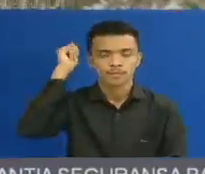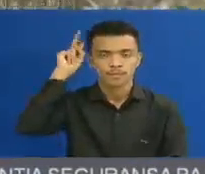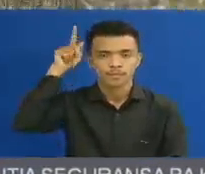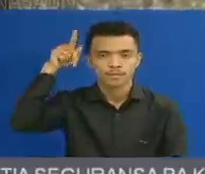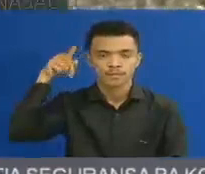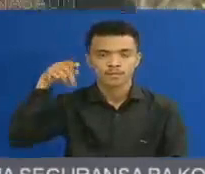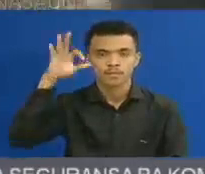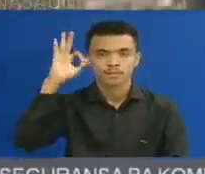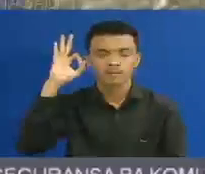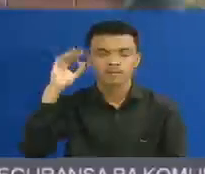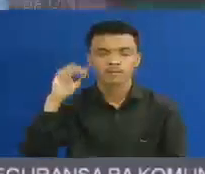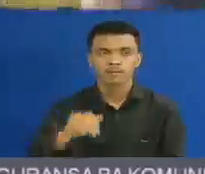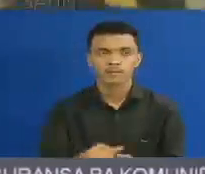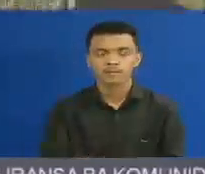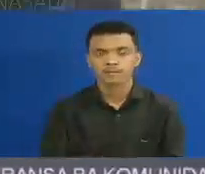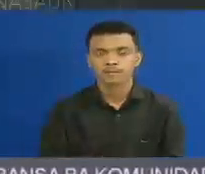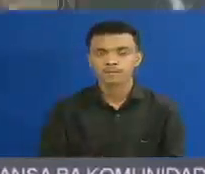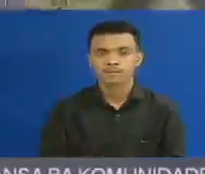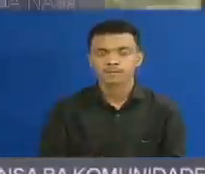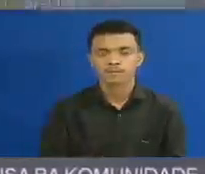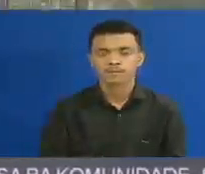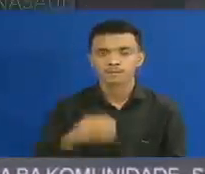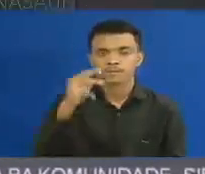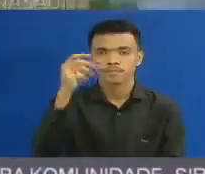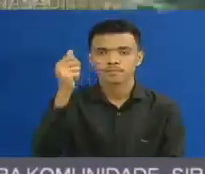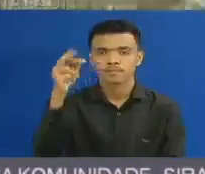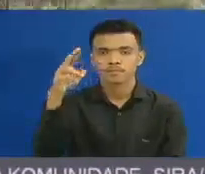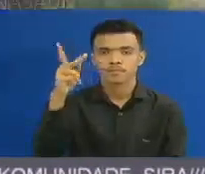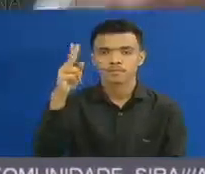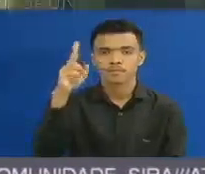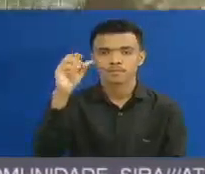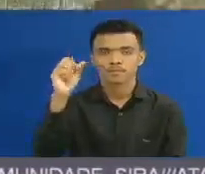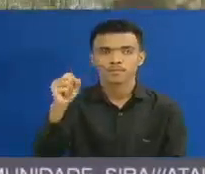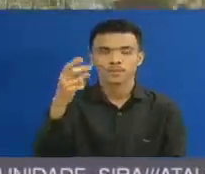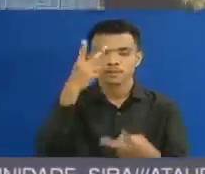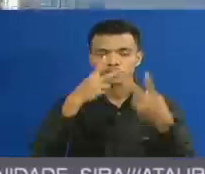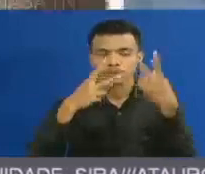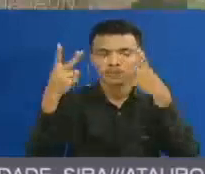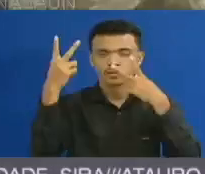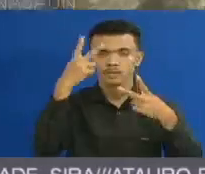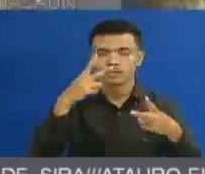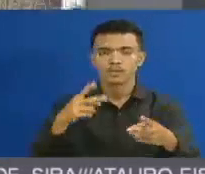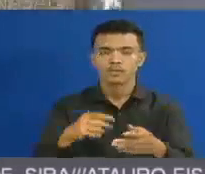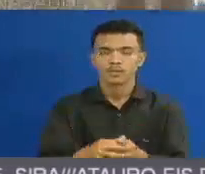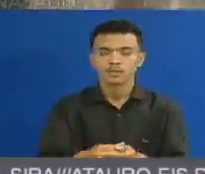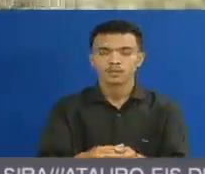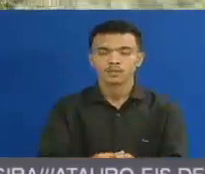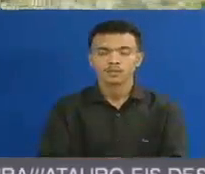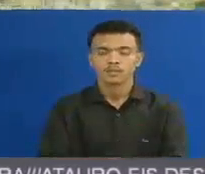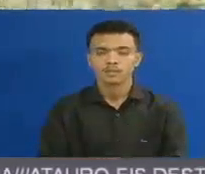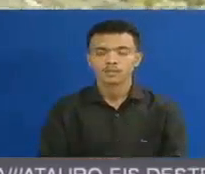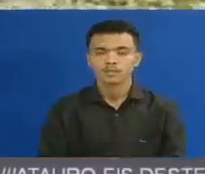Ministro Agricultura, Pecuária, Pescas no Floresta, Marcos da Cruz visita no Harre na condição irrigação Fernando La Sama